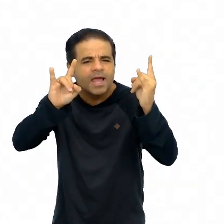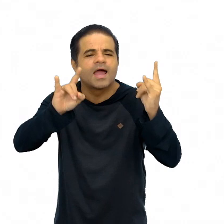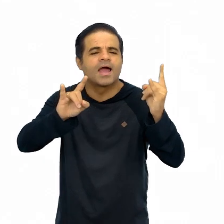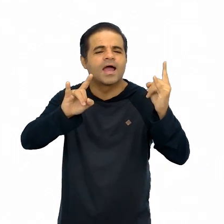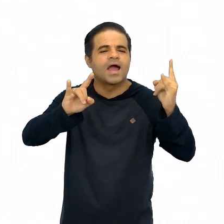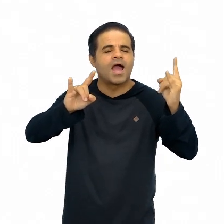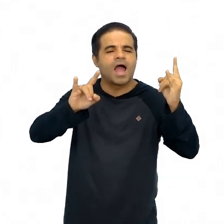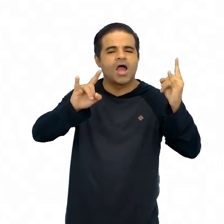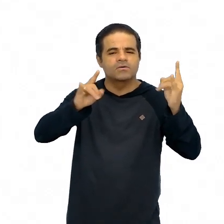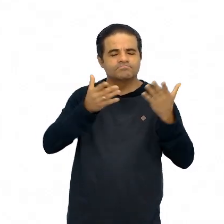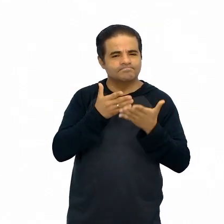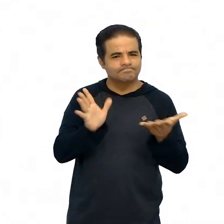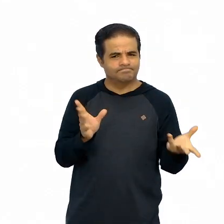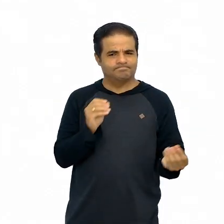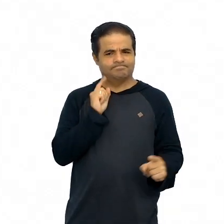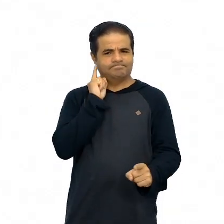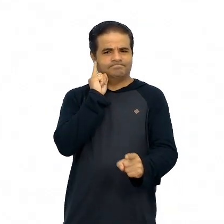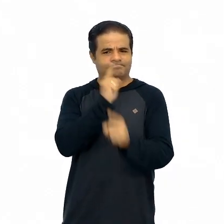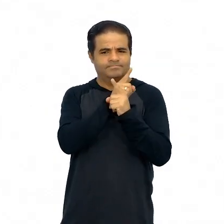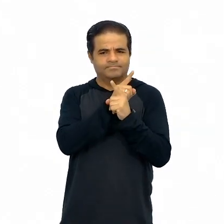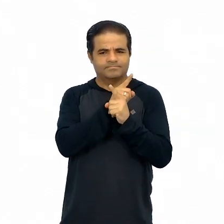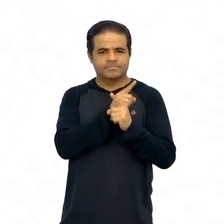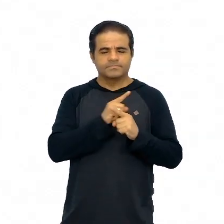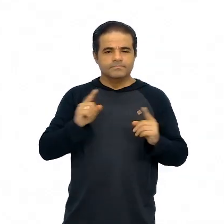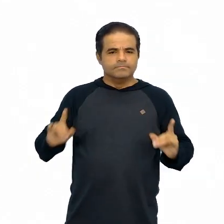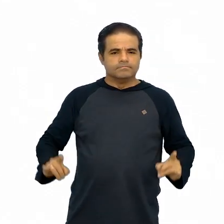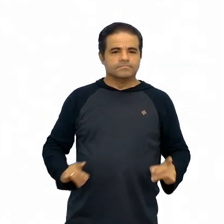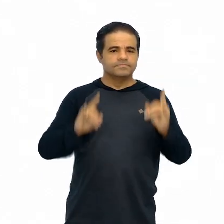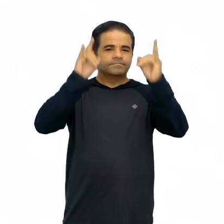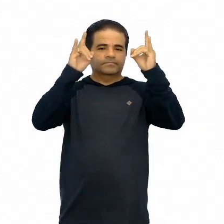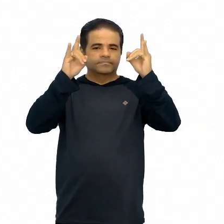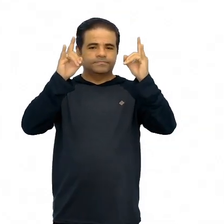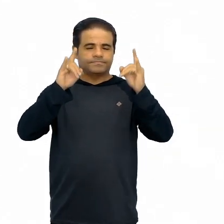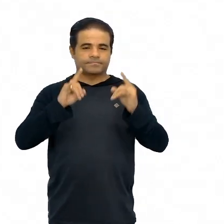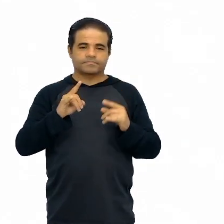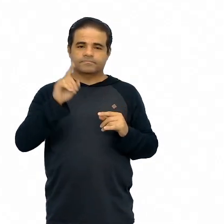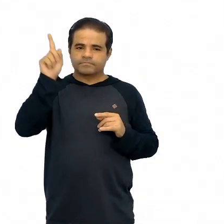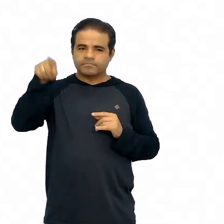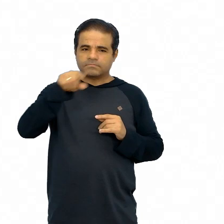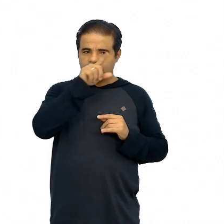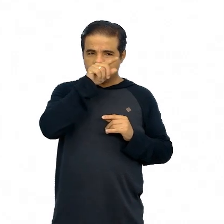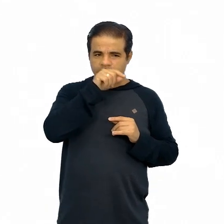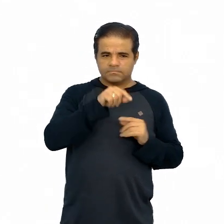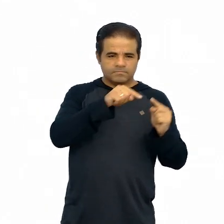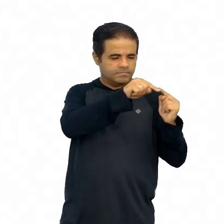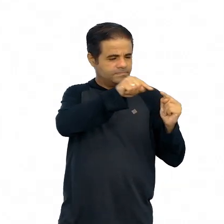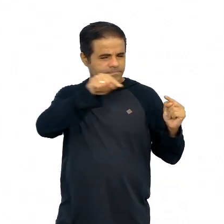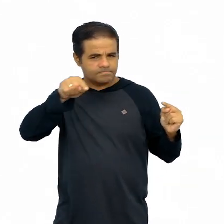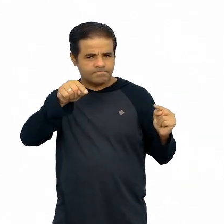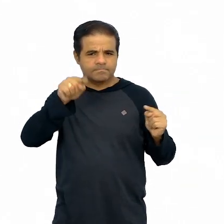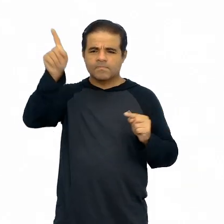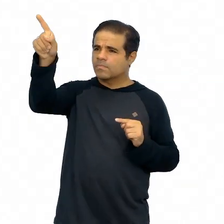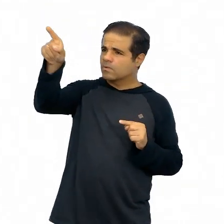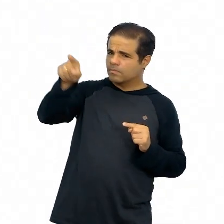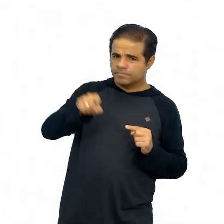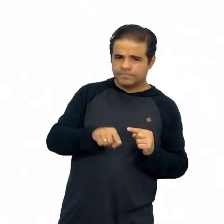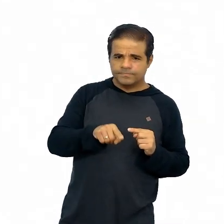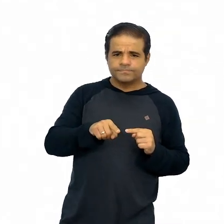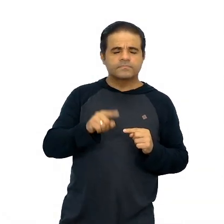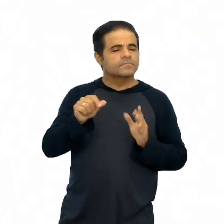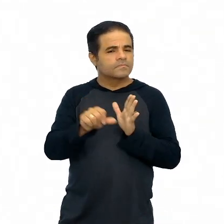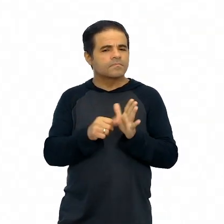pássaros, encontra-se no alto dos 2 prédios, a gente enxerga um pedaço de pão, aí tem as medidas. Então, a